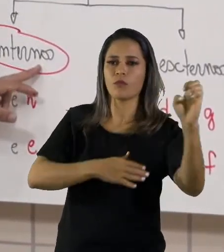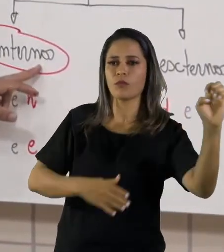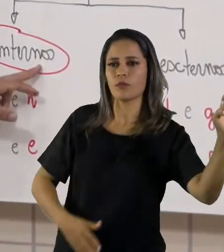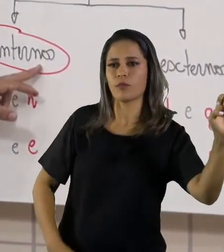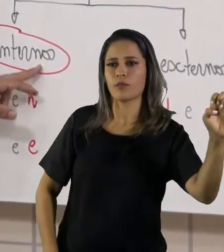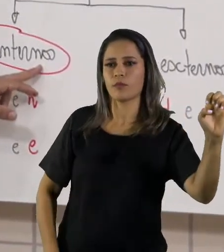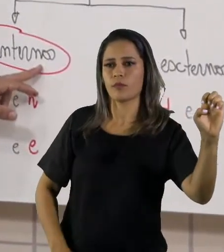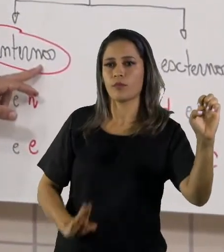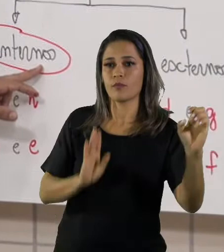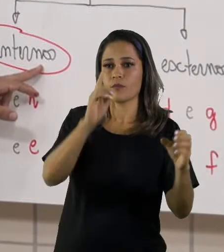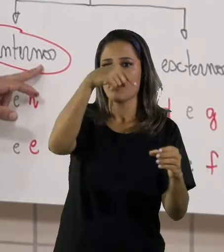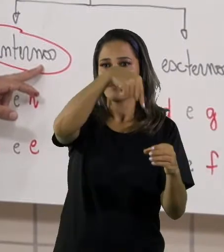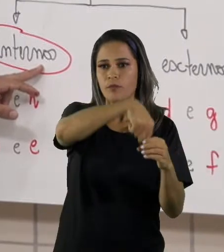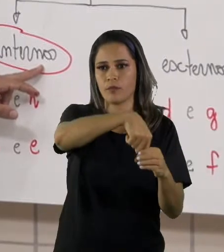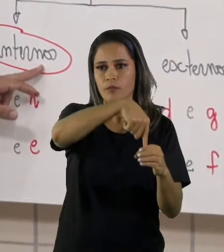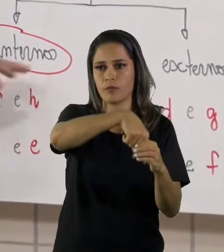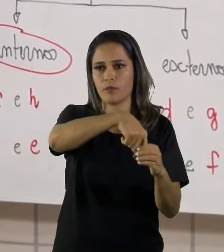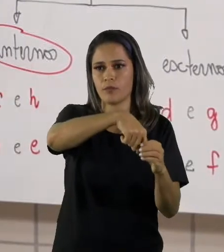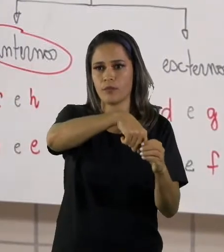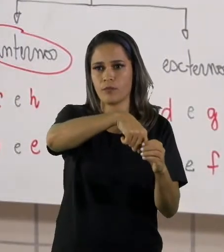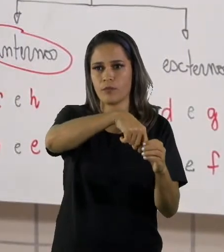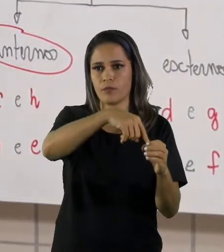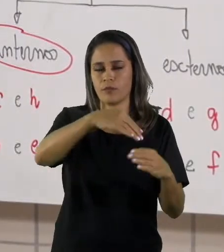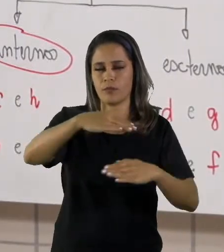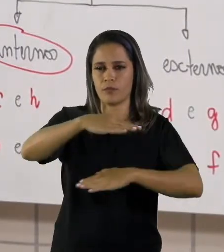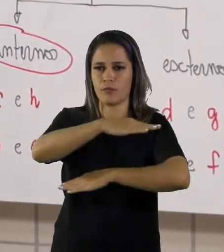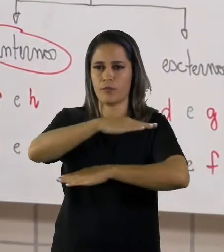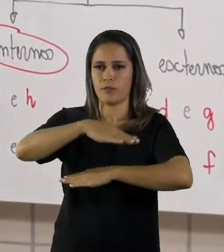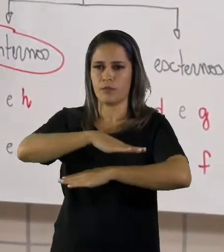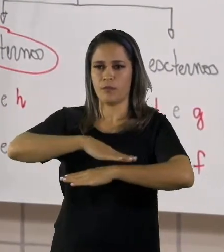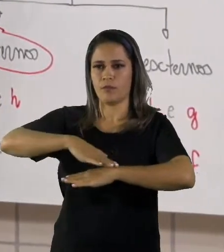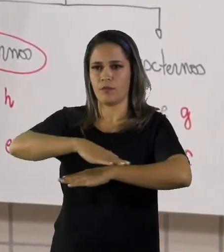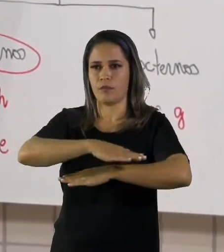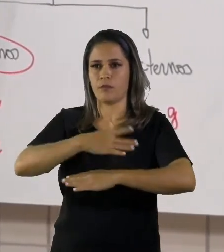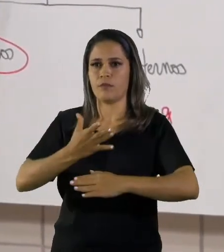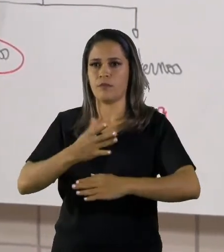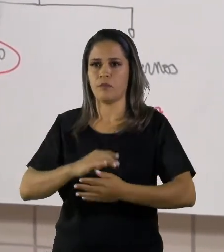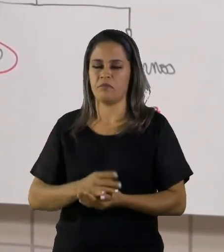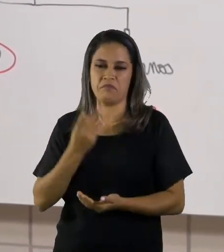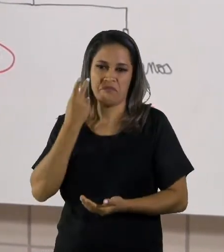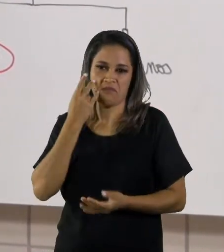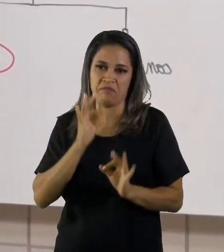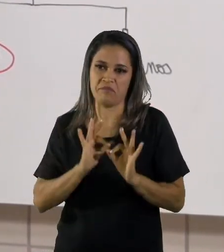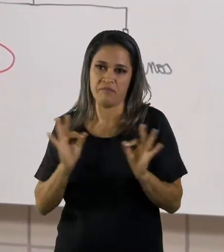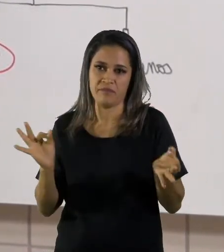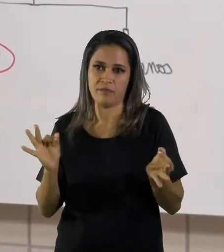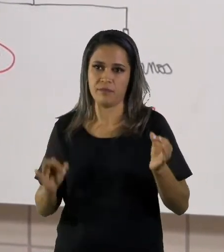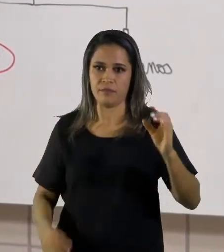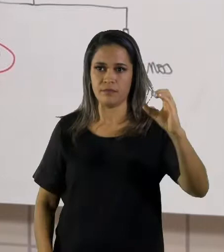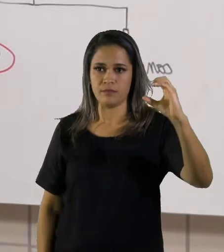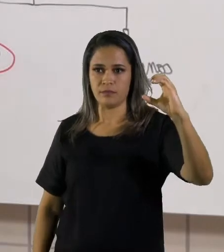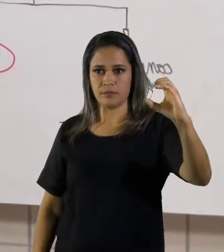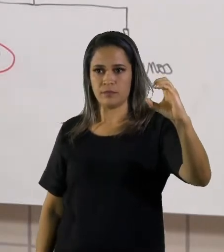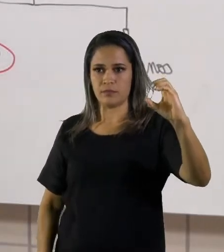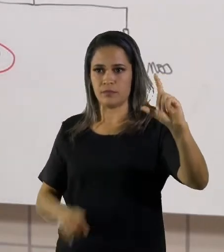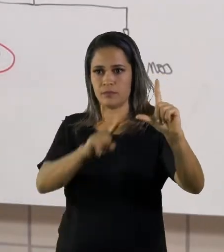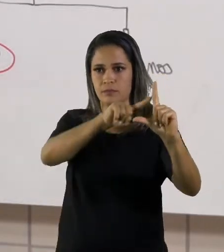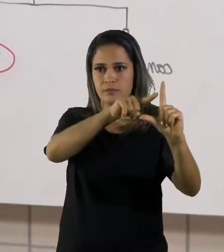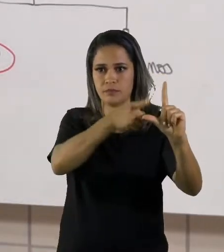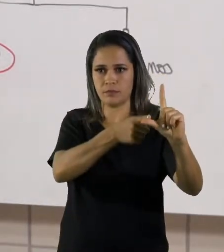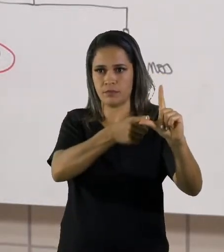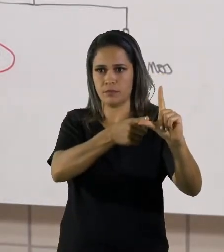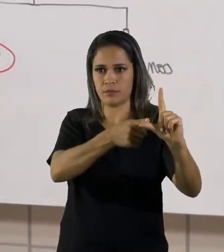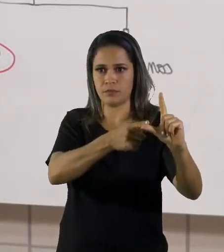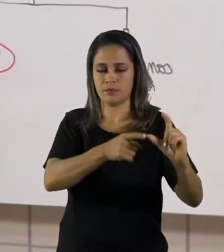e dentro, entre as paralelas? Simples. O ângulo C e